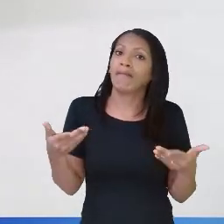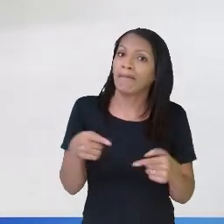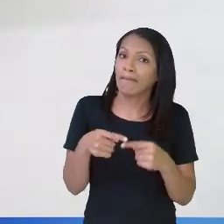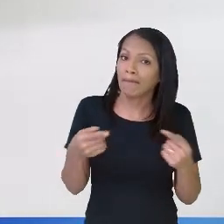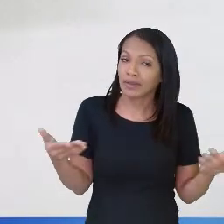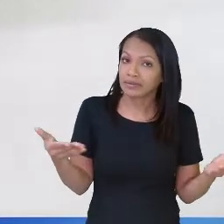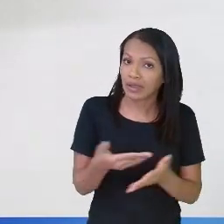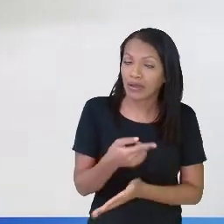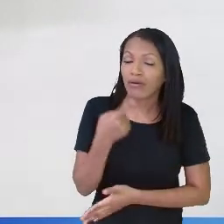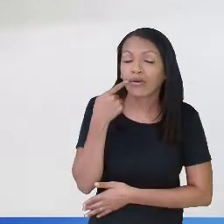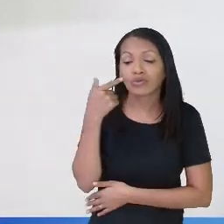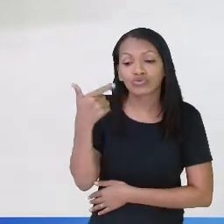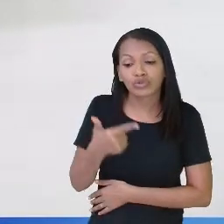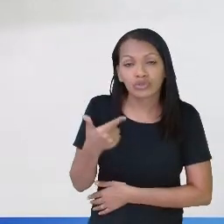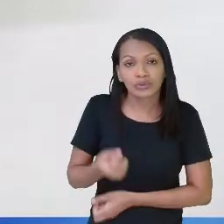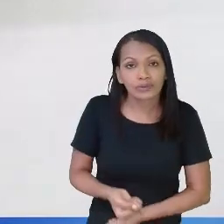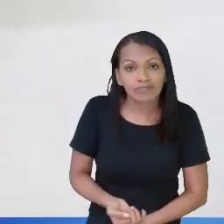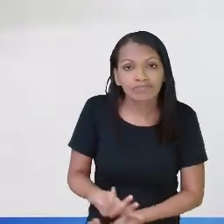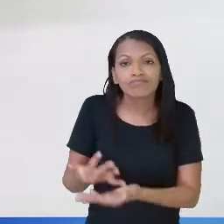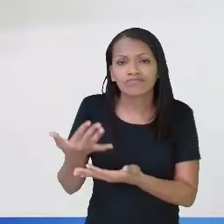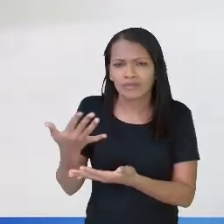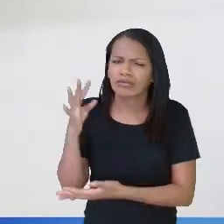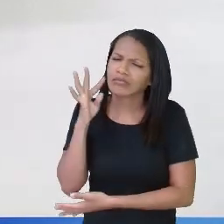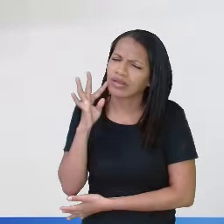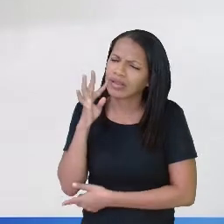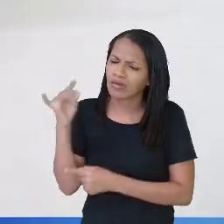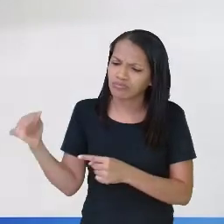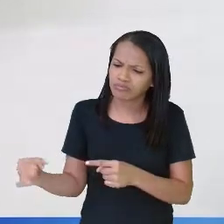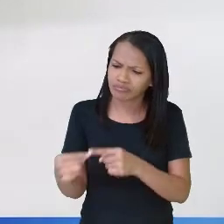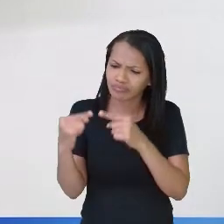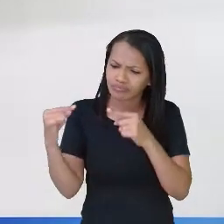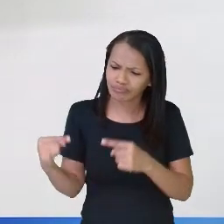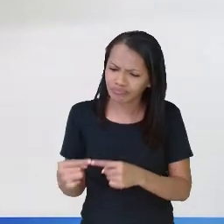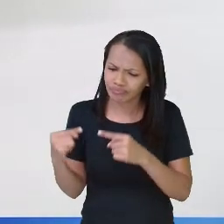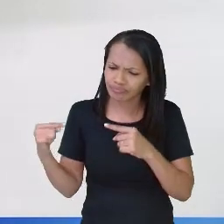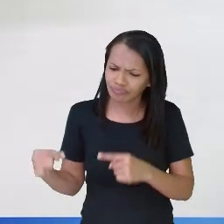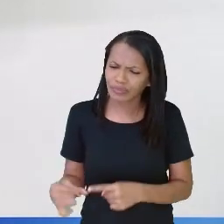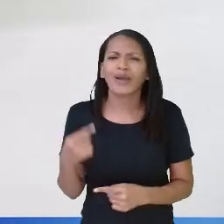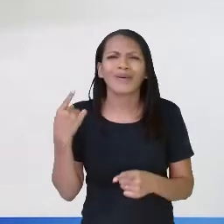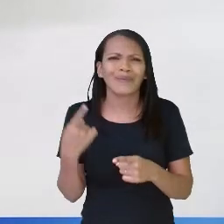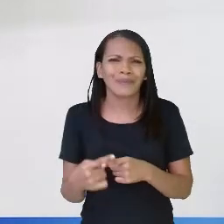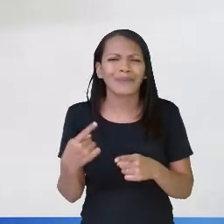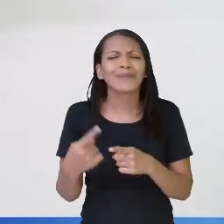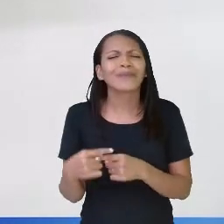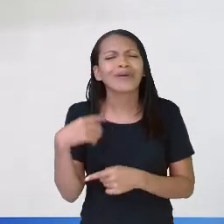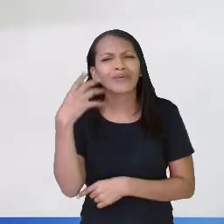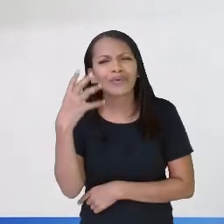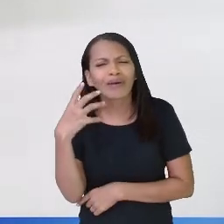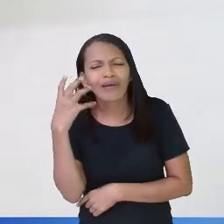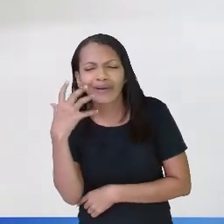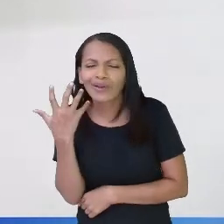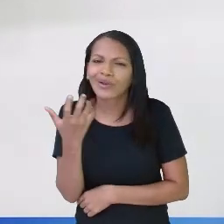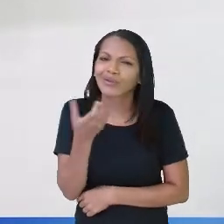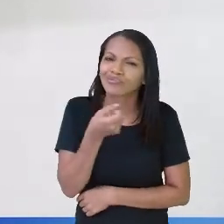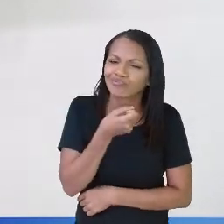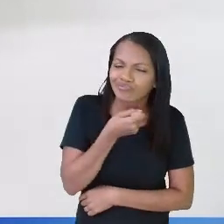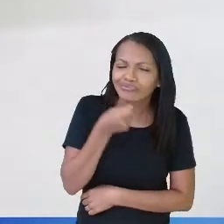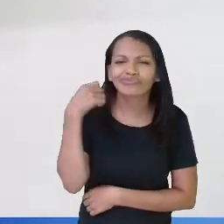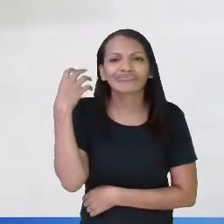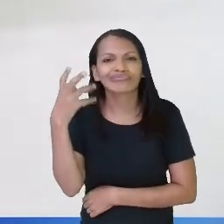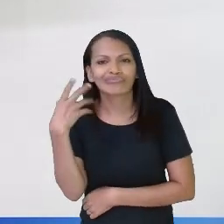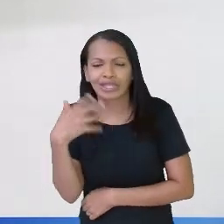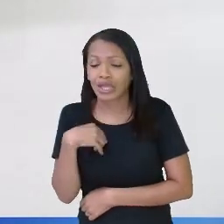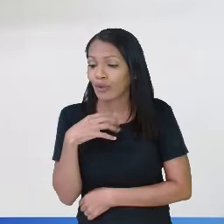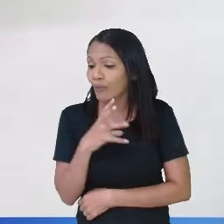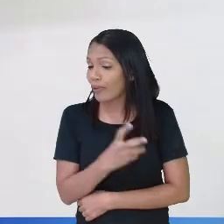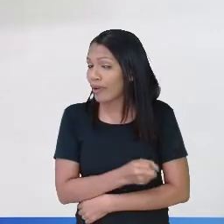os versos, fica uma coisa bem sonora, bem legal. Até porque, como ela é cantora, né? Ela tem aquela noção musical, então ficou... Eu amei a obra, eu